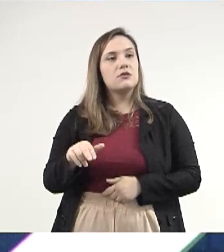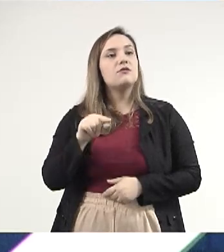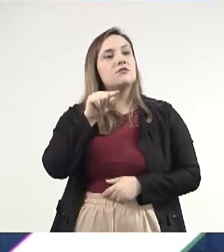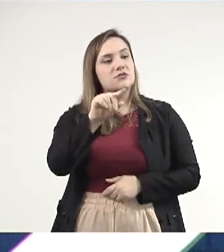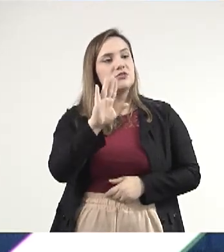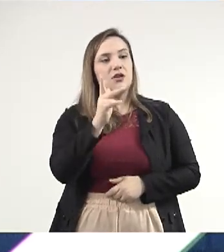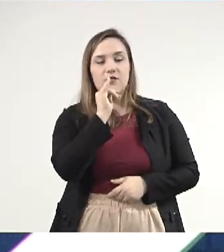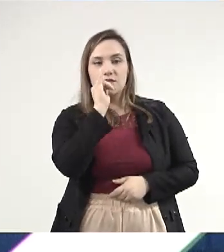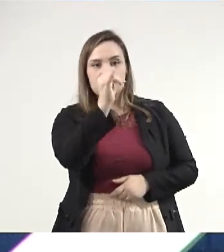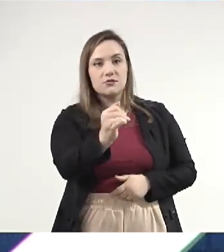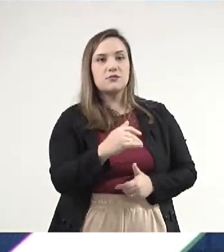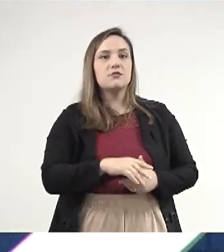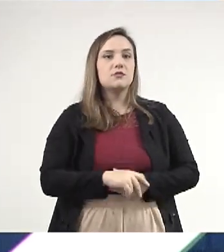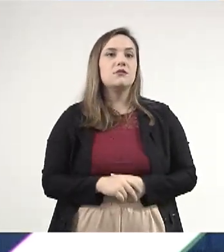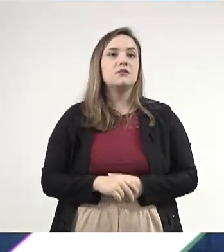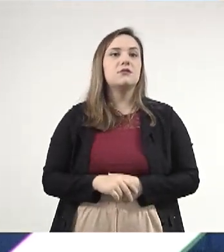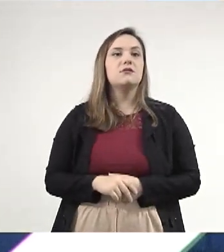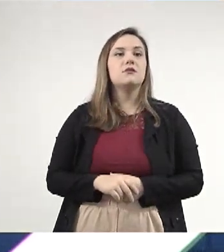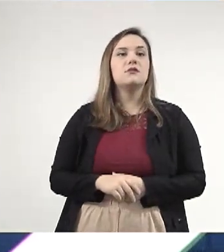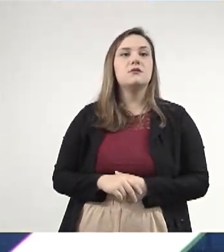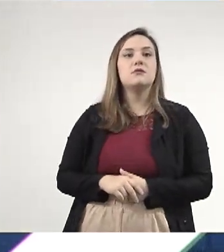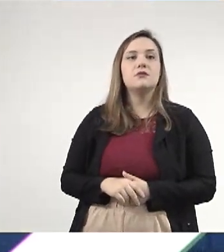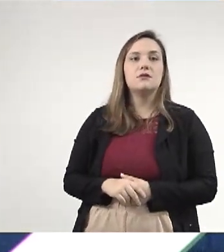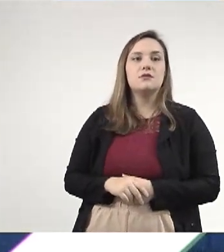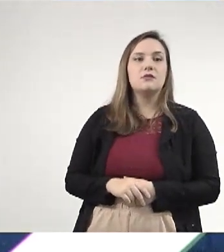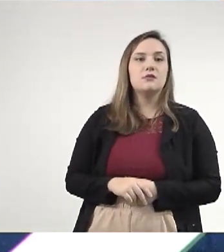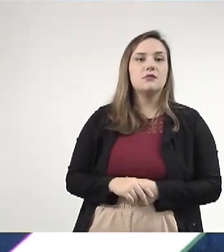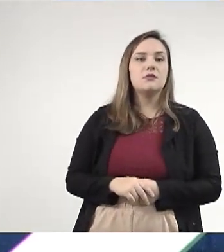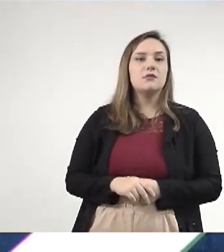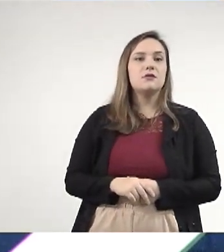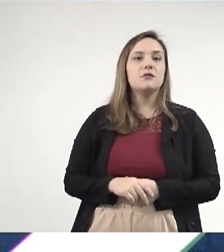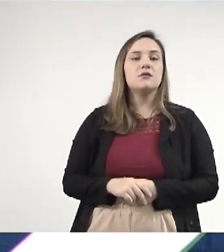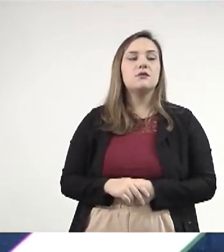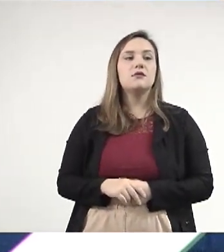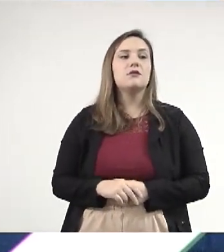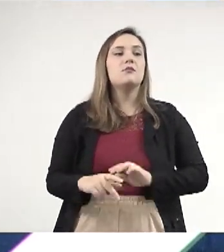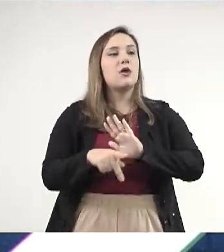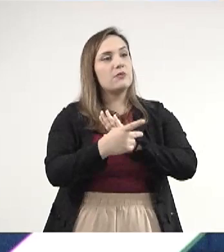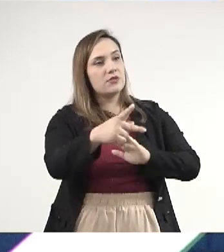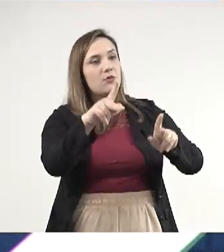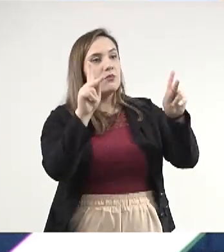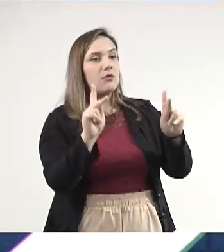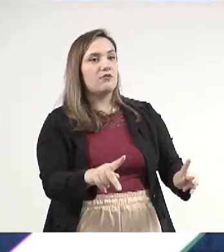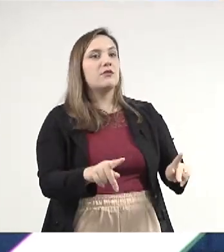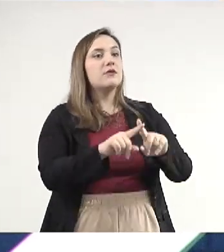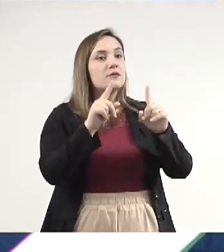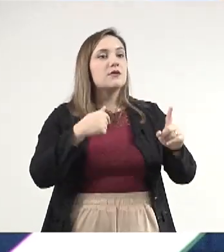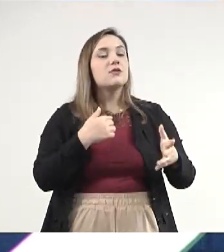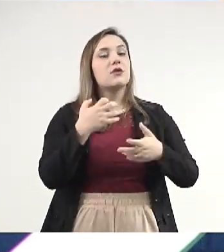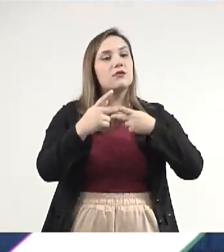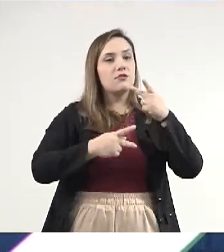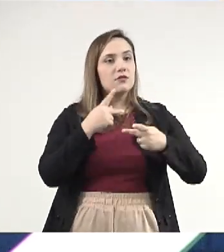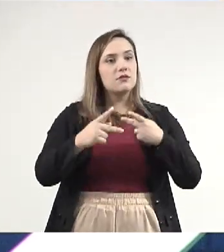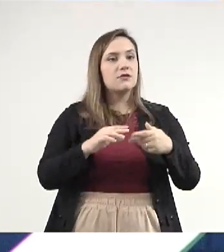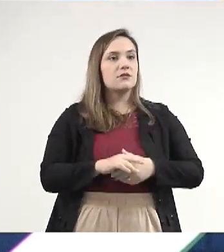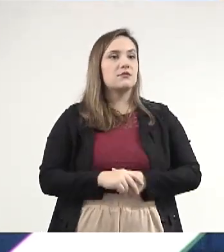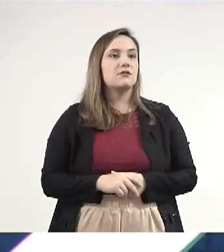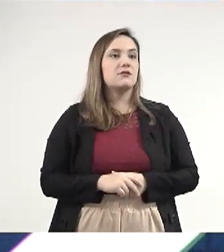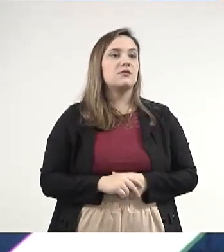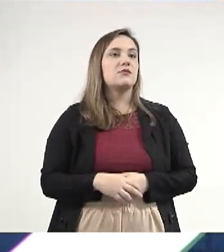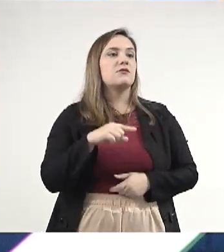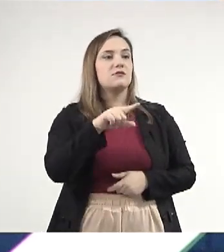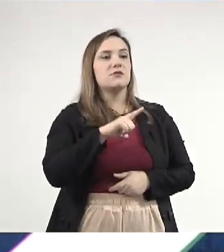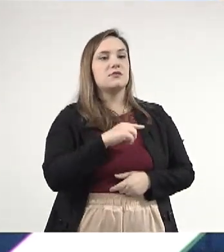anúncio, deputado Pedro Kemp, até porque tem ligação lá com o seu gabinete, mas dizer a Vossa Excelência que dispõe de